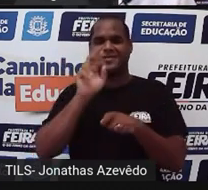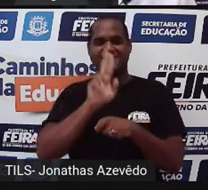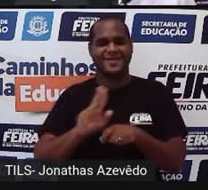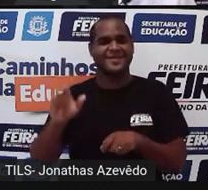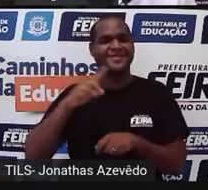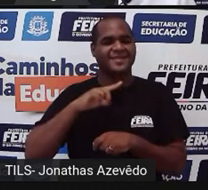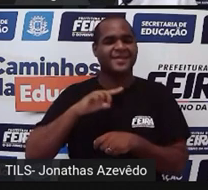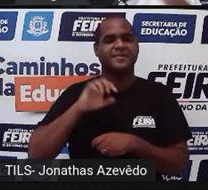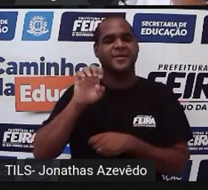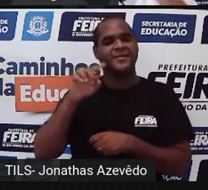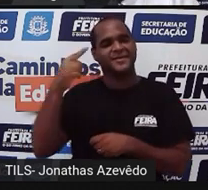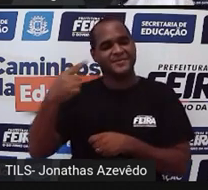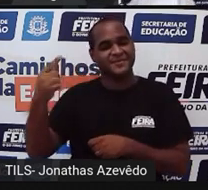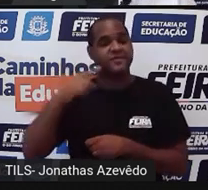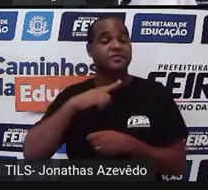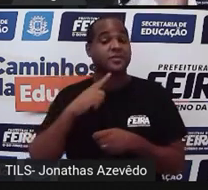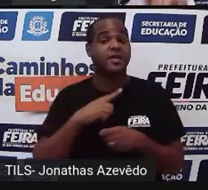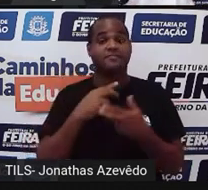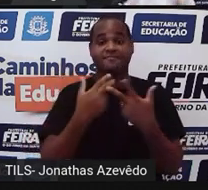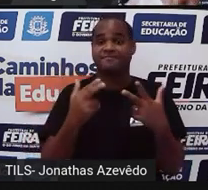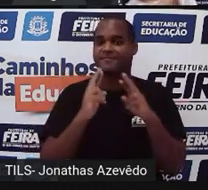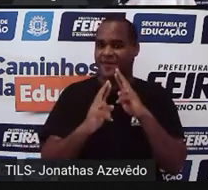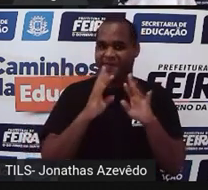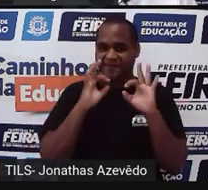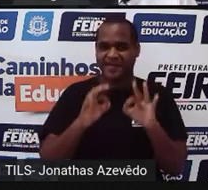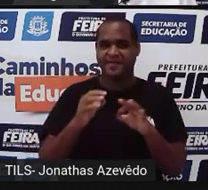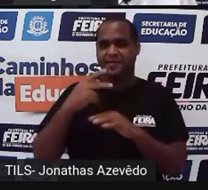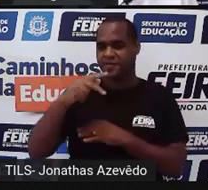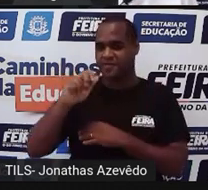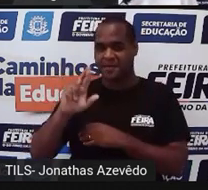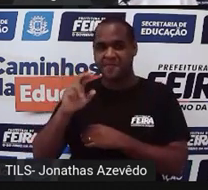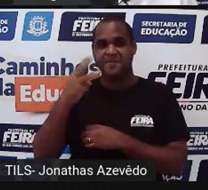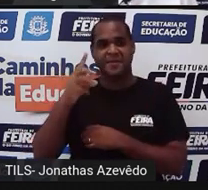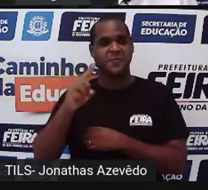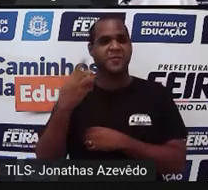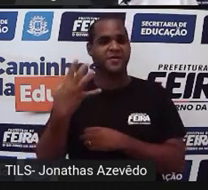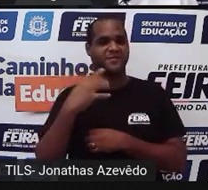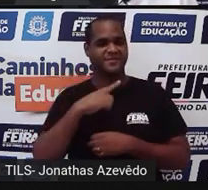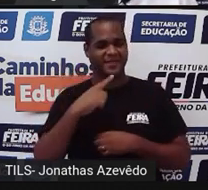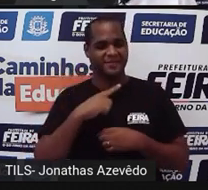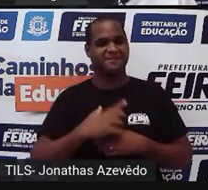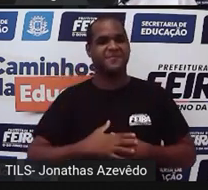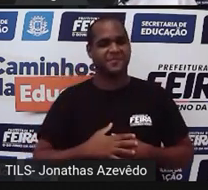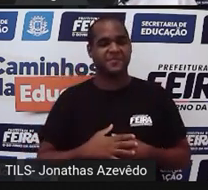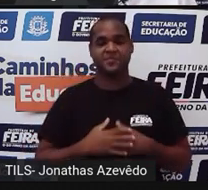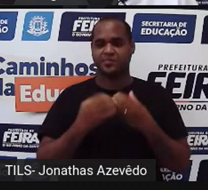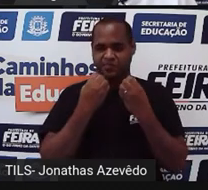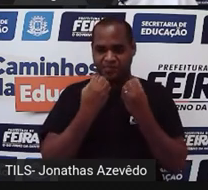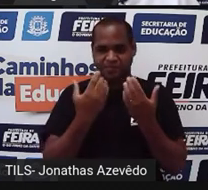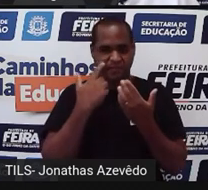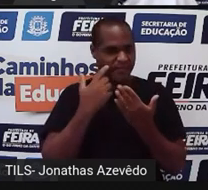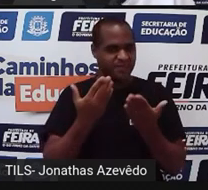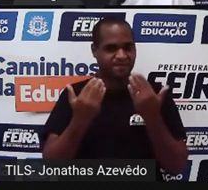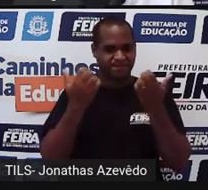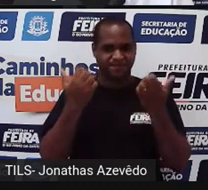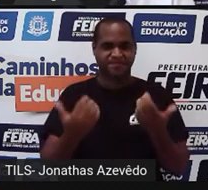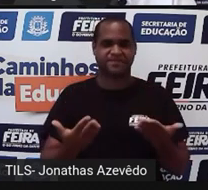apareceram ali e que tem como resultado o par 3 e 4, tá bom? Então vamos lá, olha